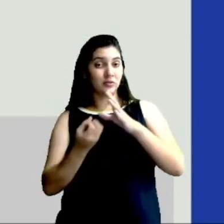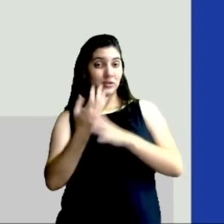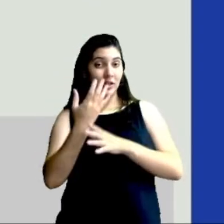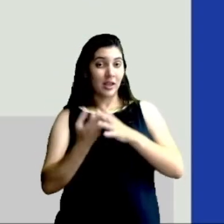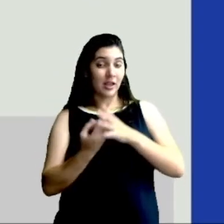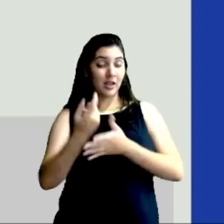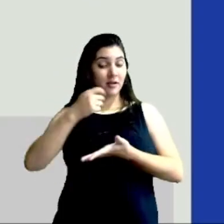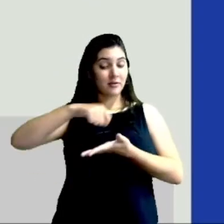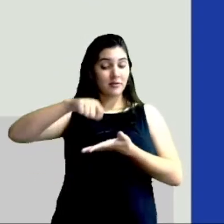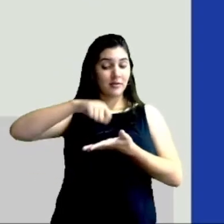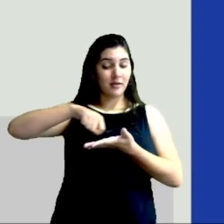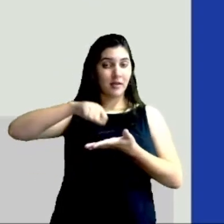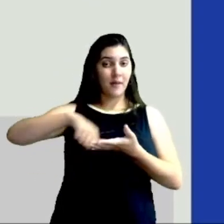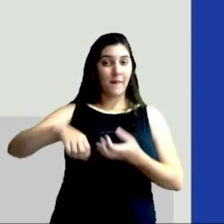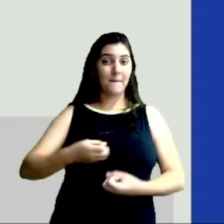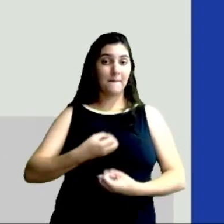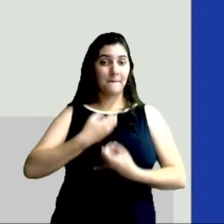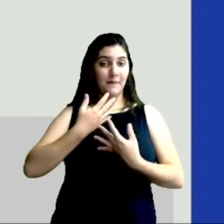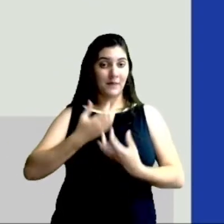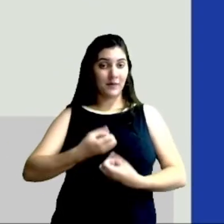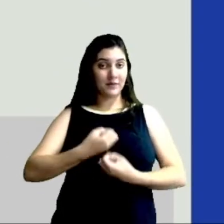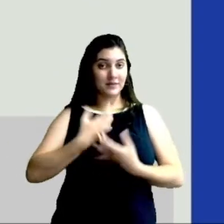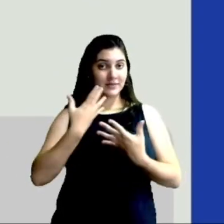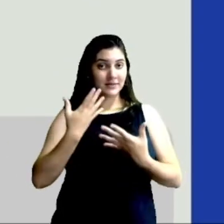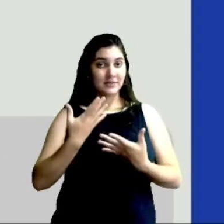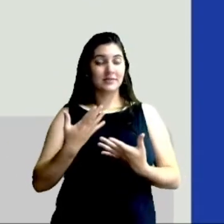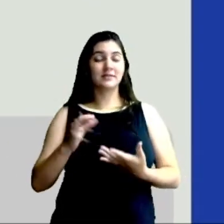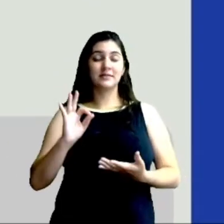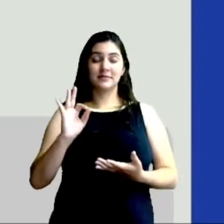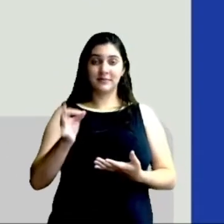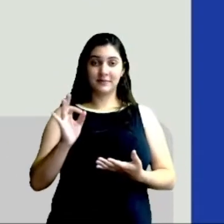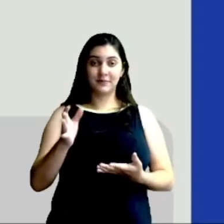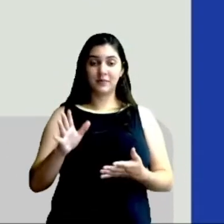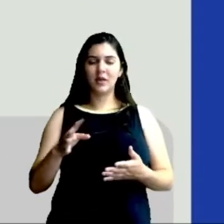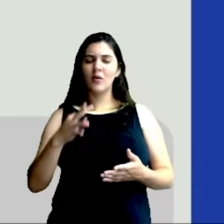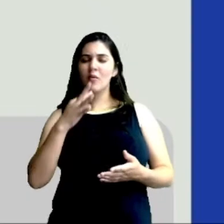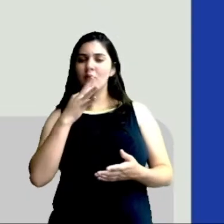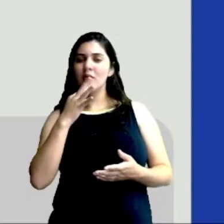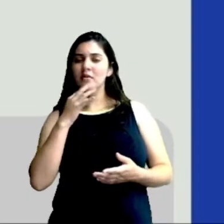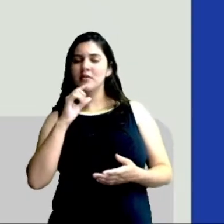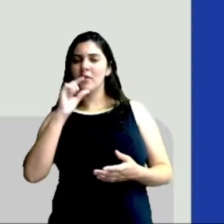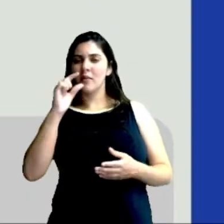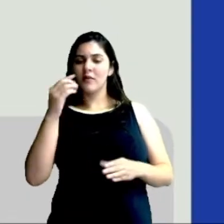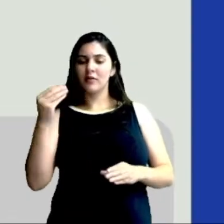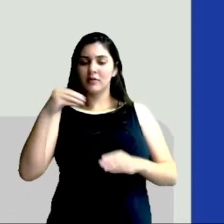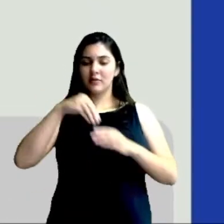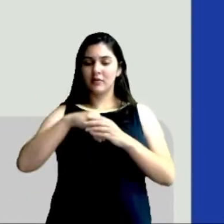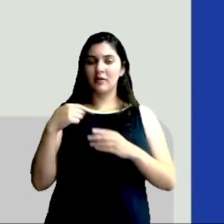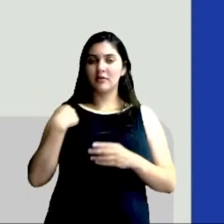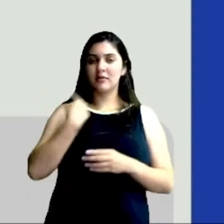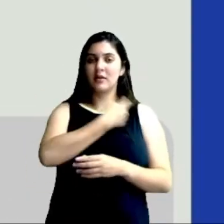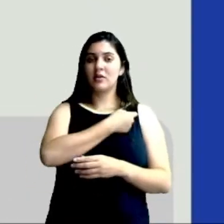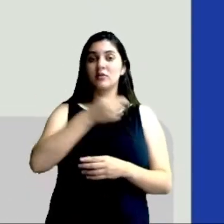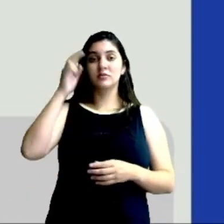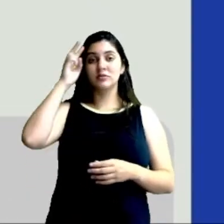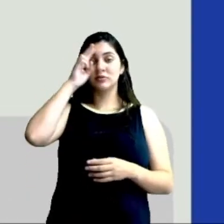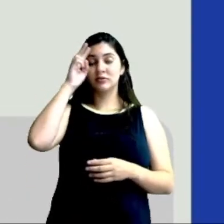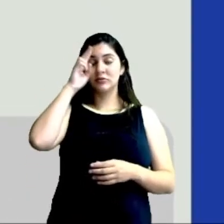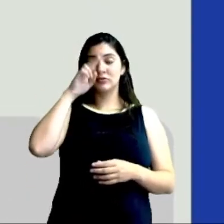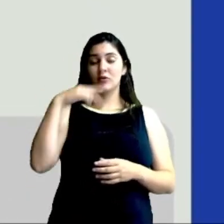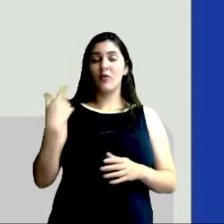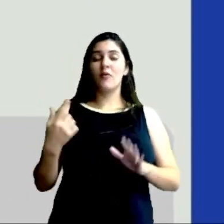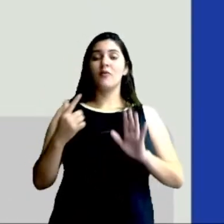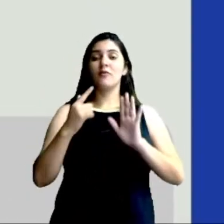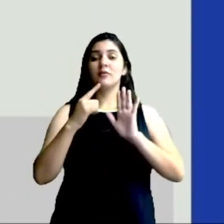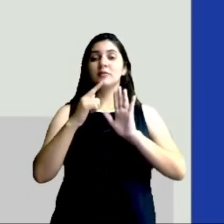pessoas que fazem poesia minha gente Para gente conhecer um de dentro da nossa história literária na